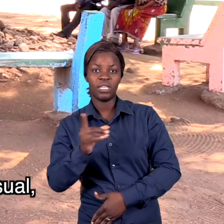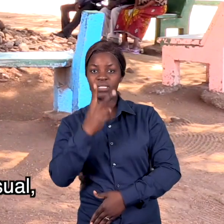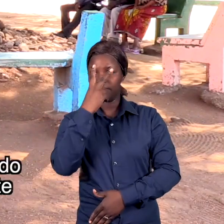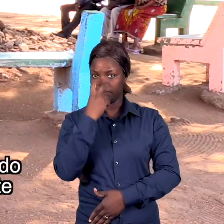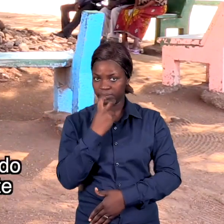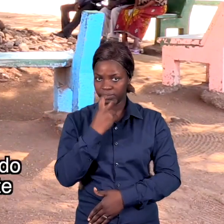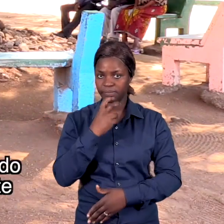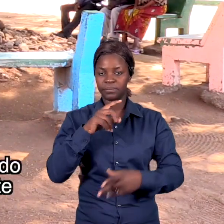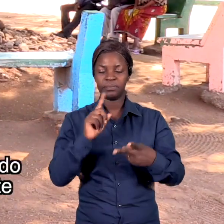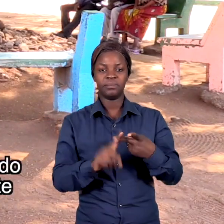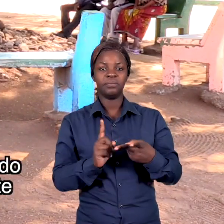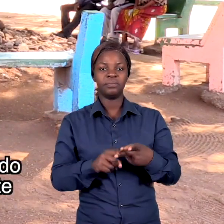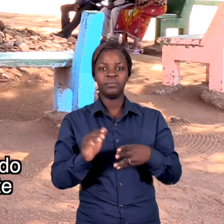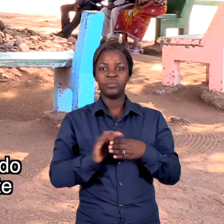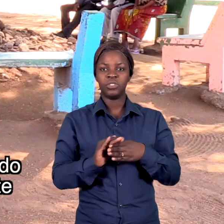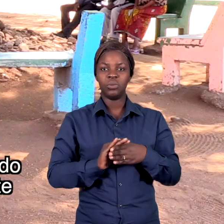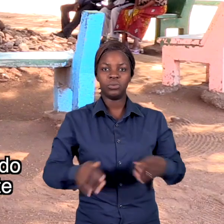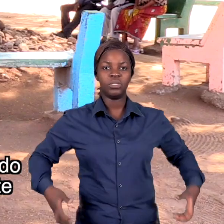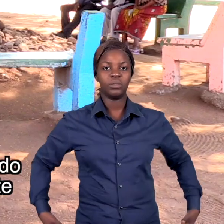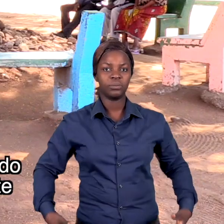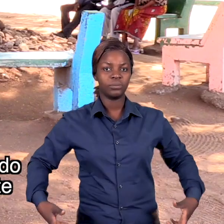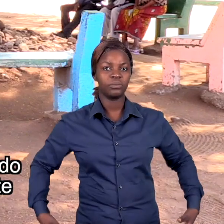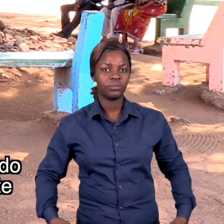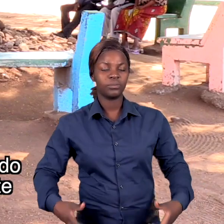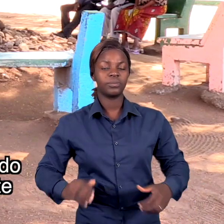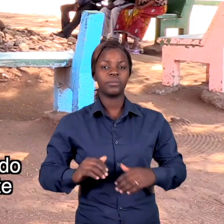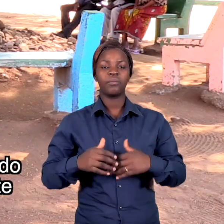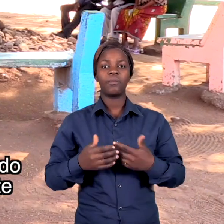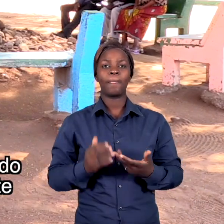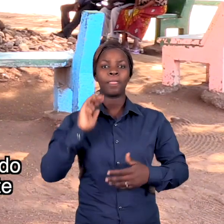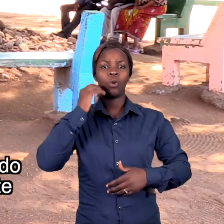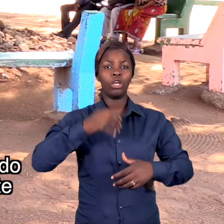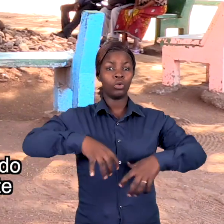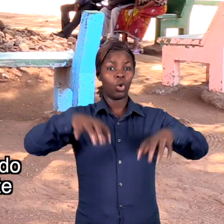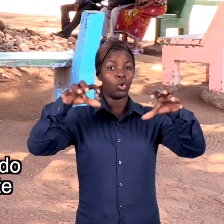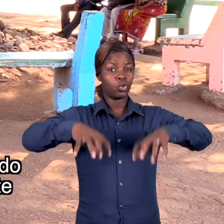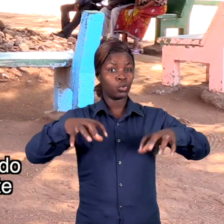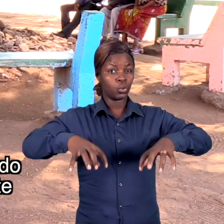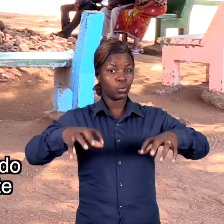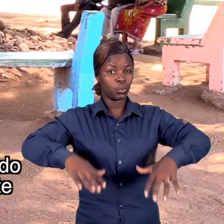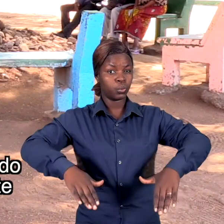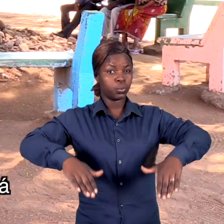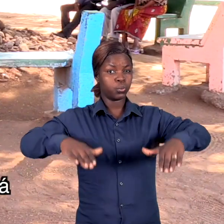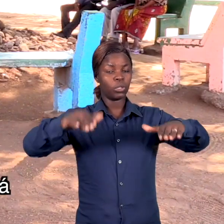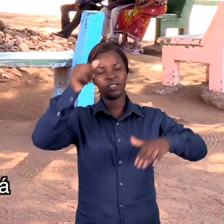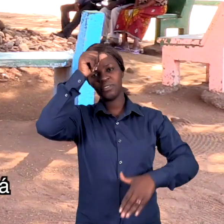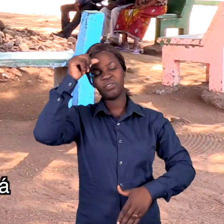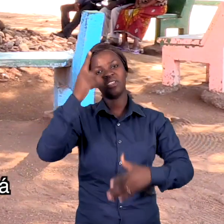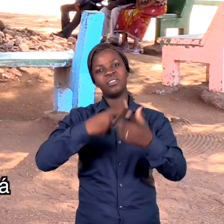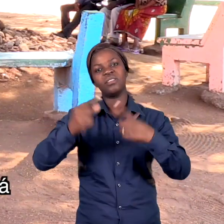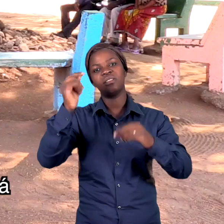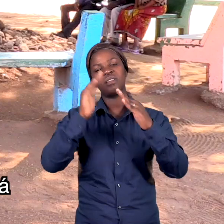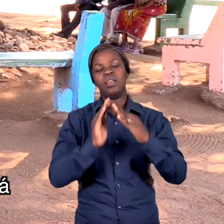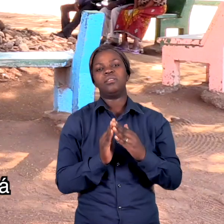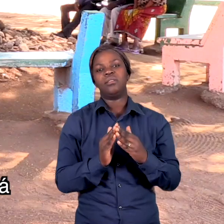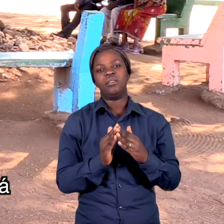tanto visual, tanto usuários de cadeiras, quando chove intensamente, dificilmente conseguimos